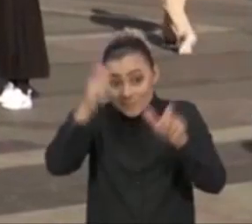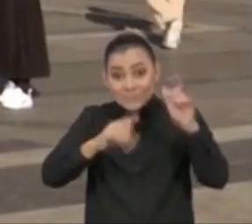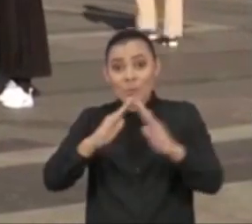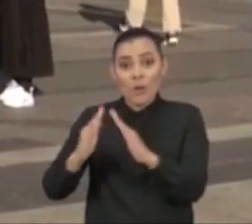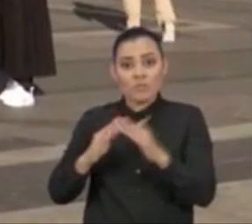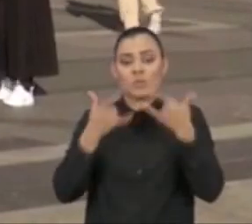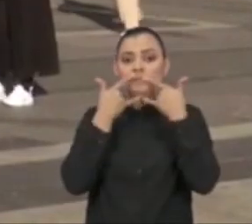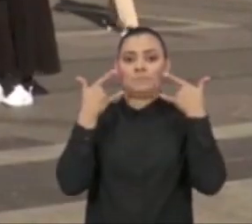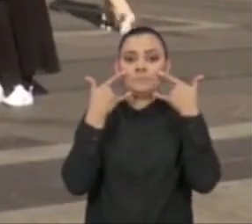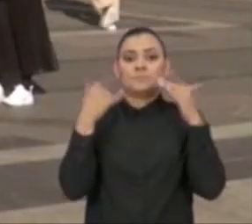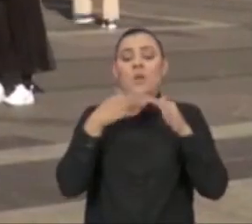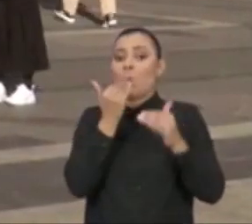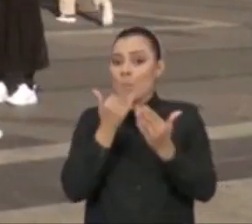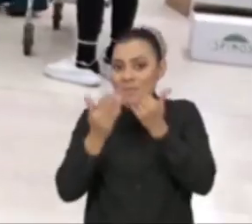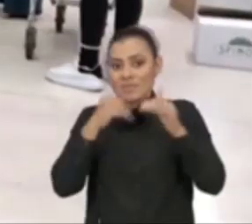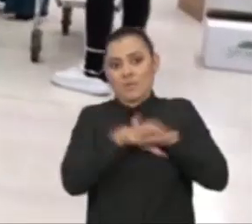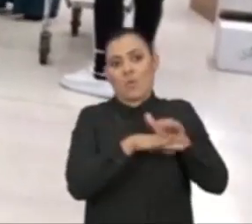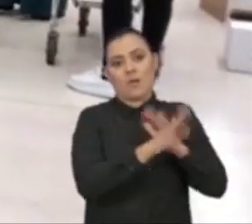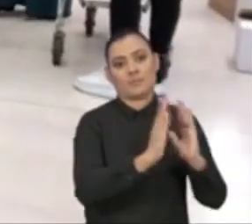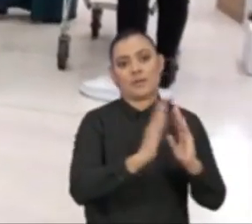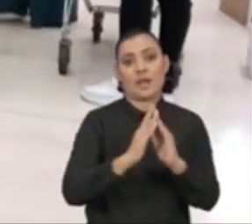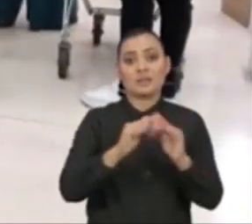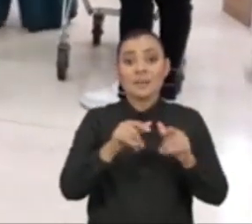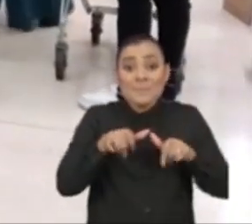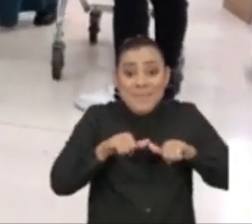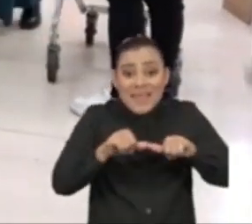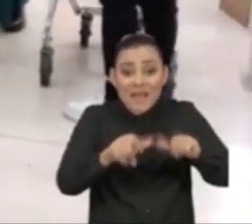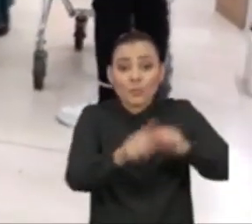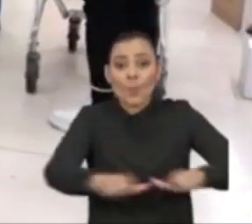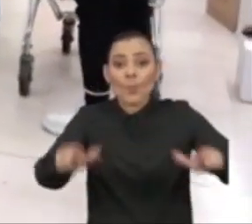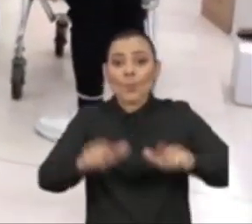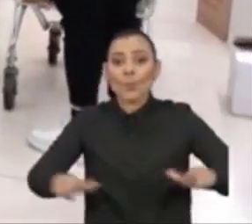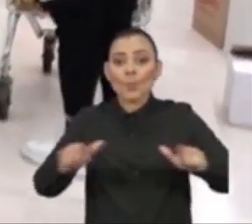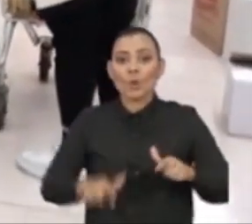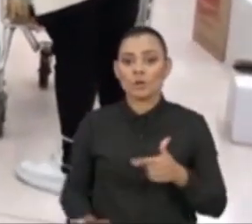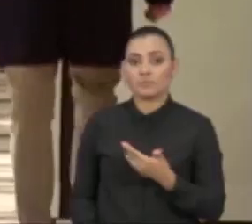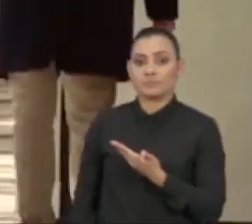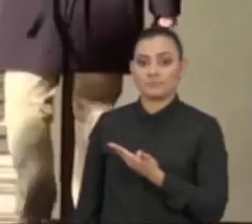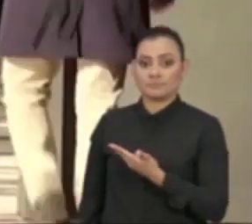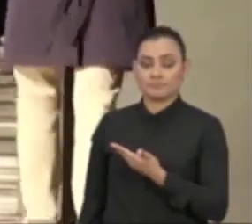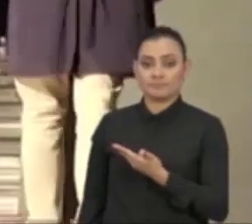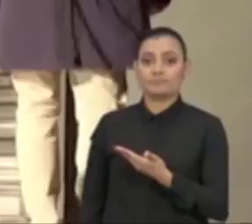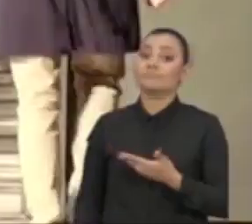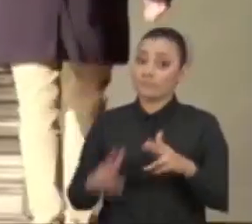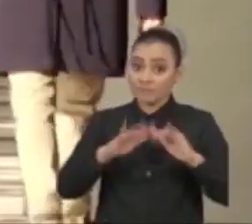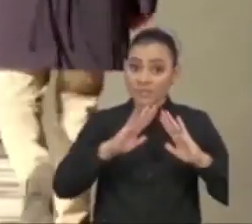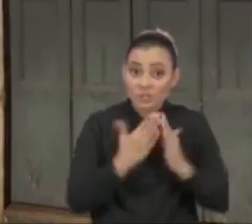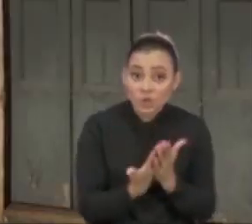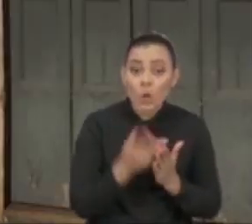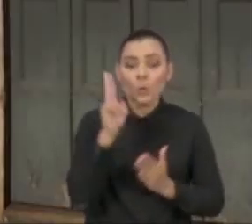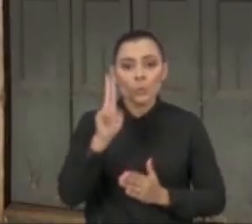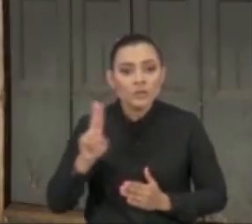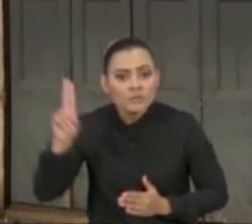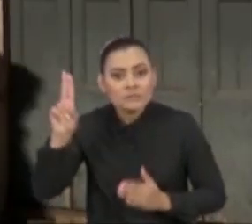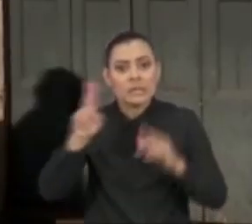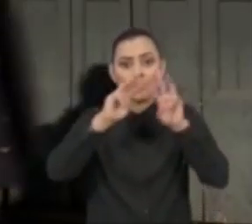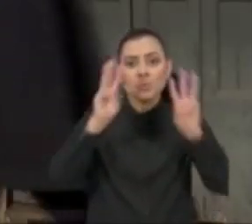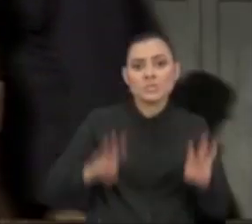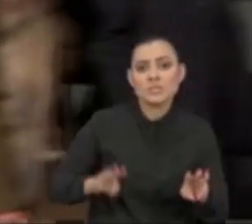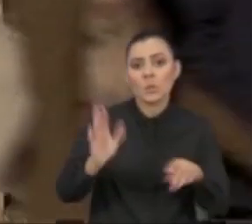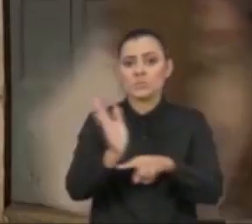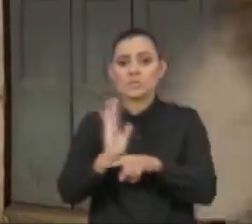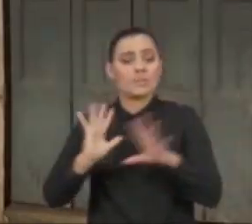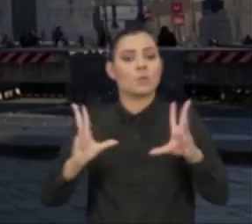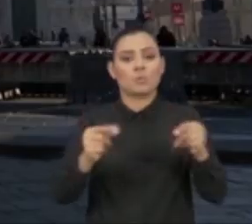máscaras e armazenam alimentos em casa, deixando prateleiras vazias nos supermercados. Escolas, universidades, museus e